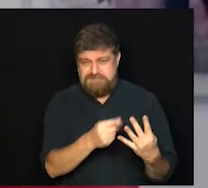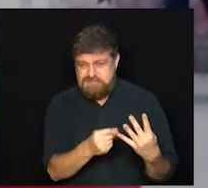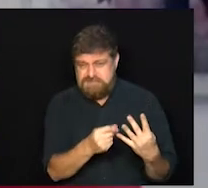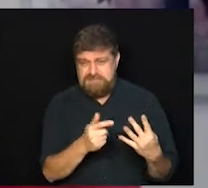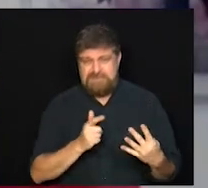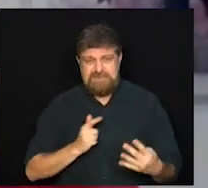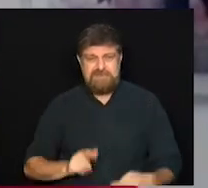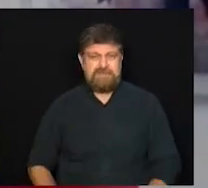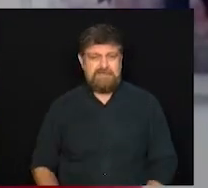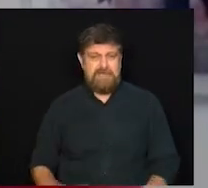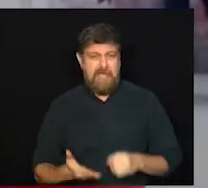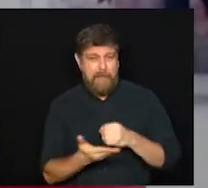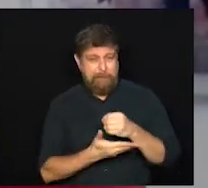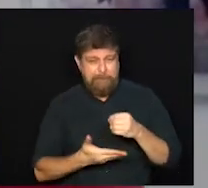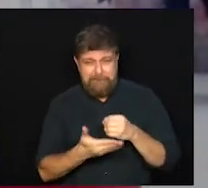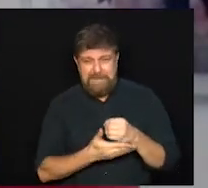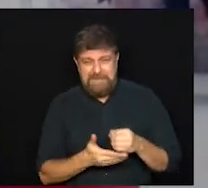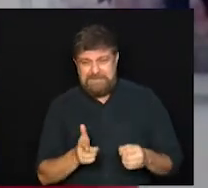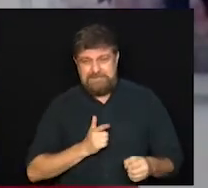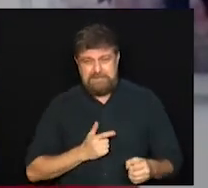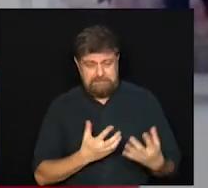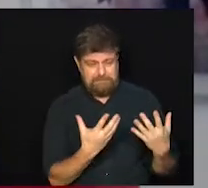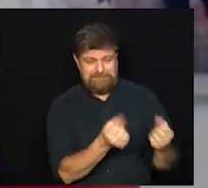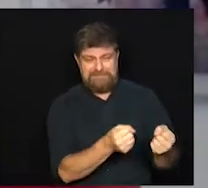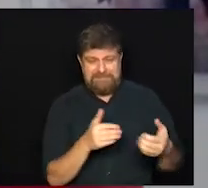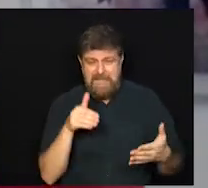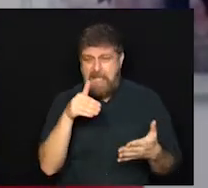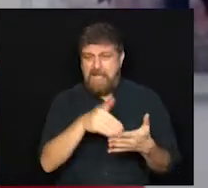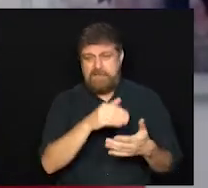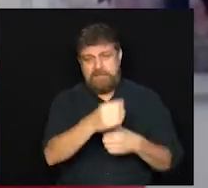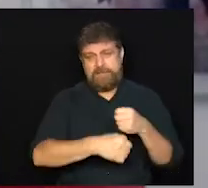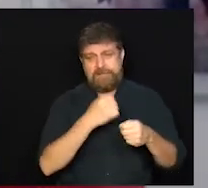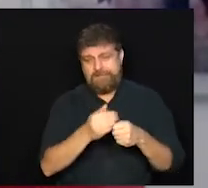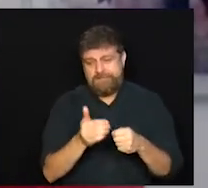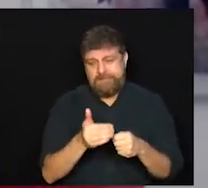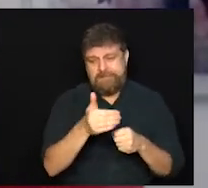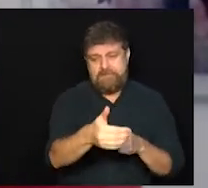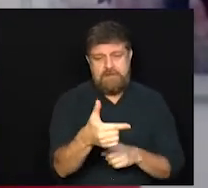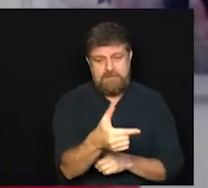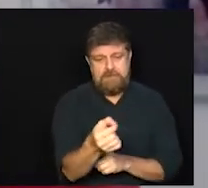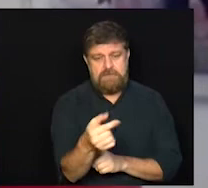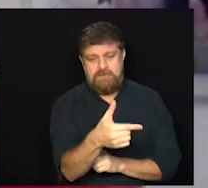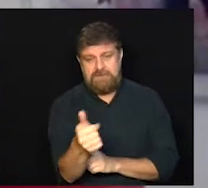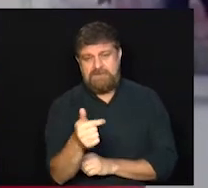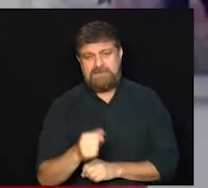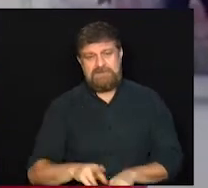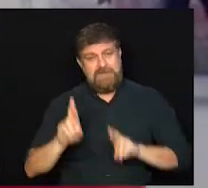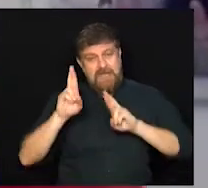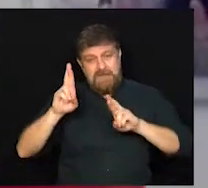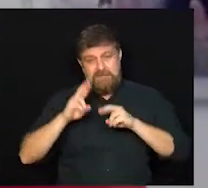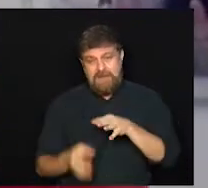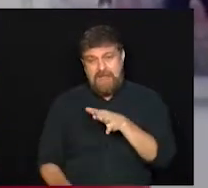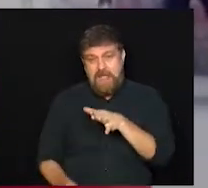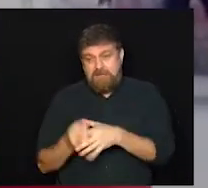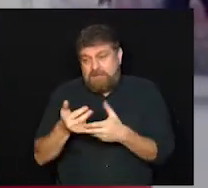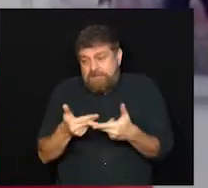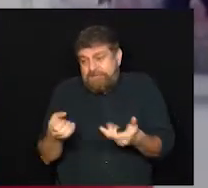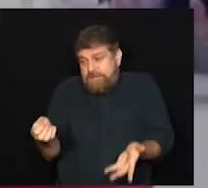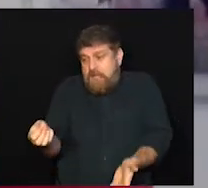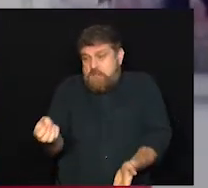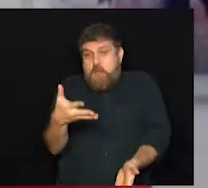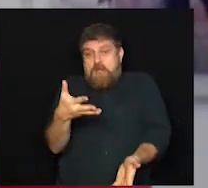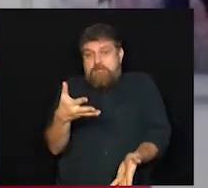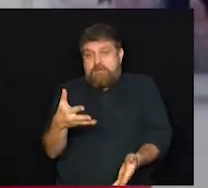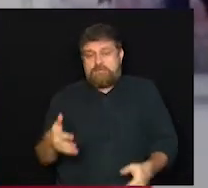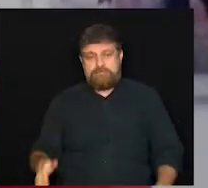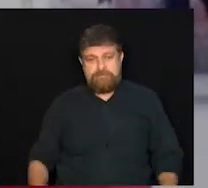proporção minimamente aceitável até o ano que vem. Eu espero que algum fato novo aconteça ao longo do tempo. E